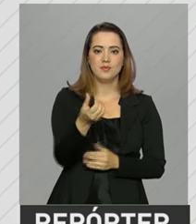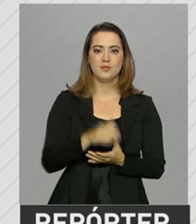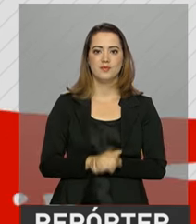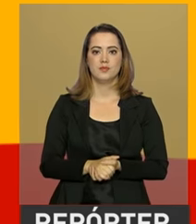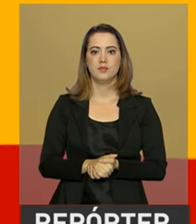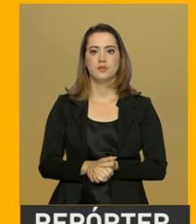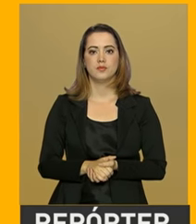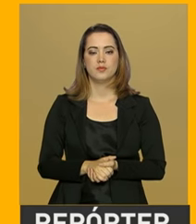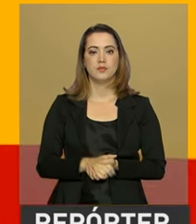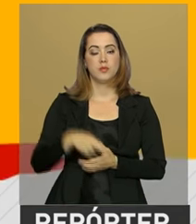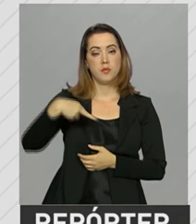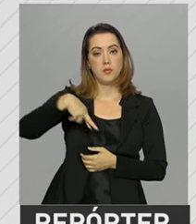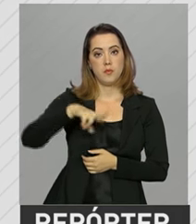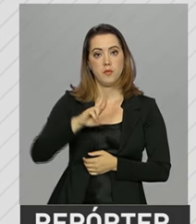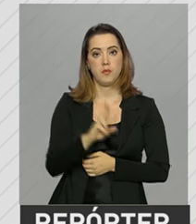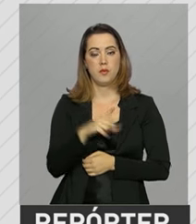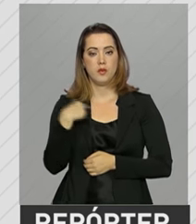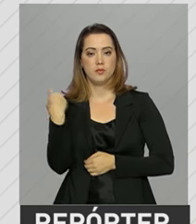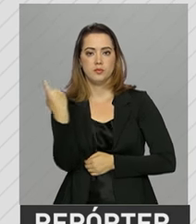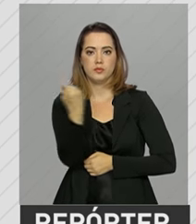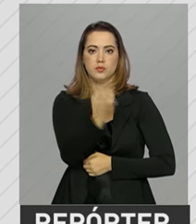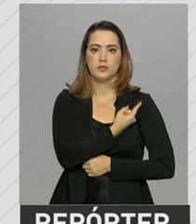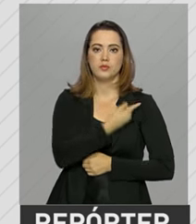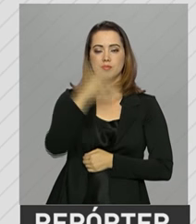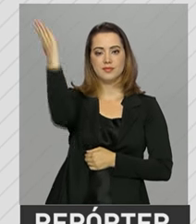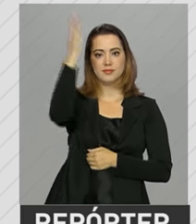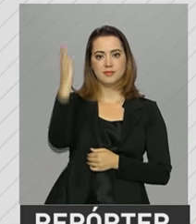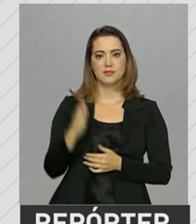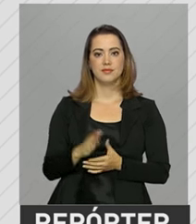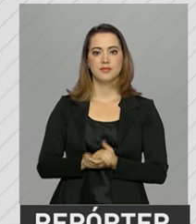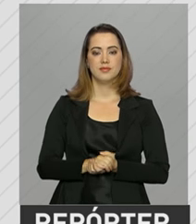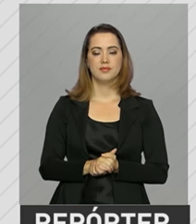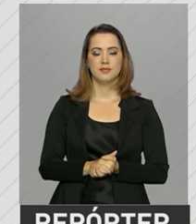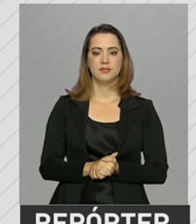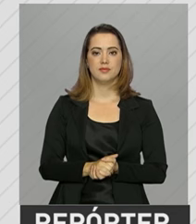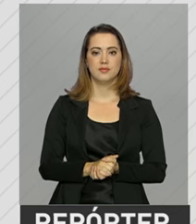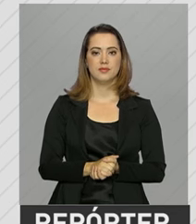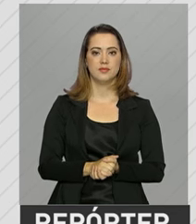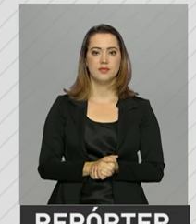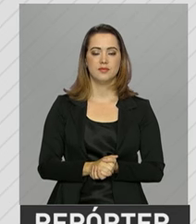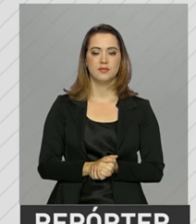2016. NBR, somos todos Brasil.